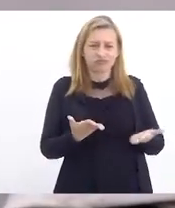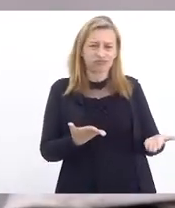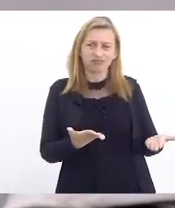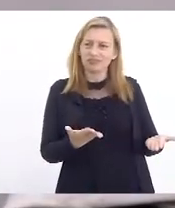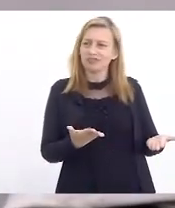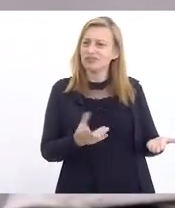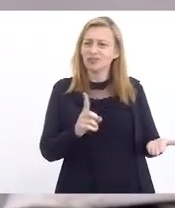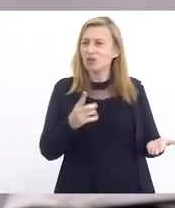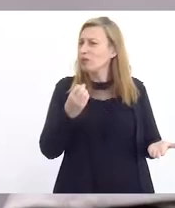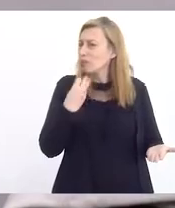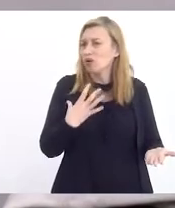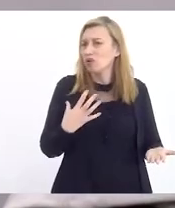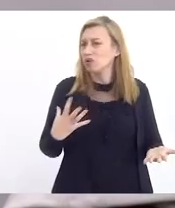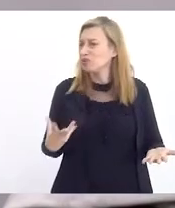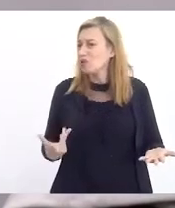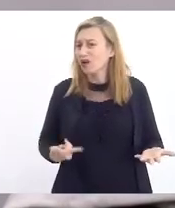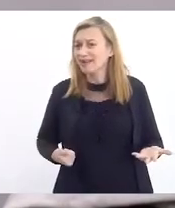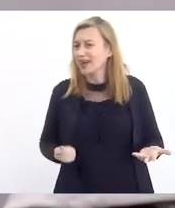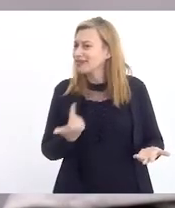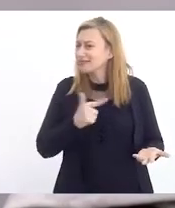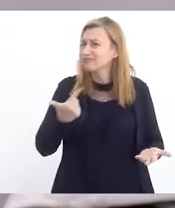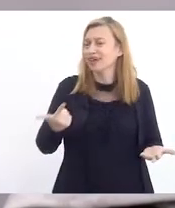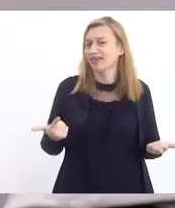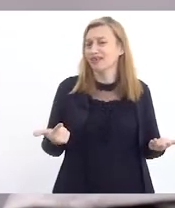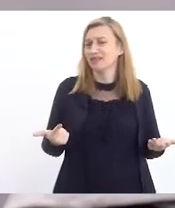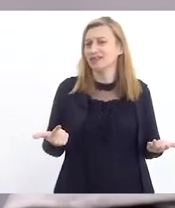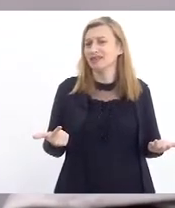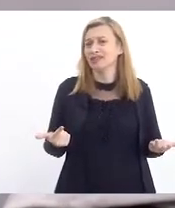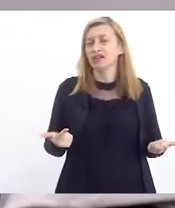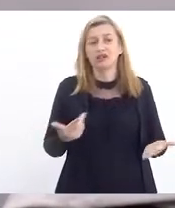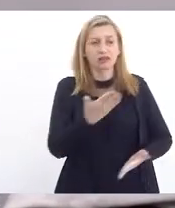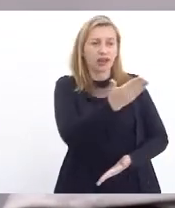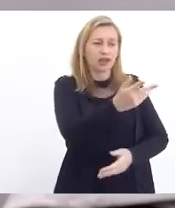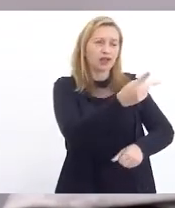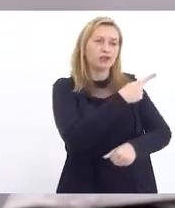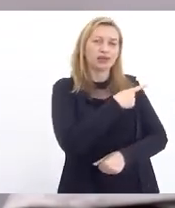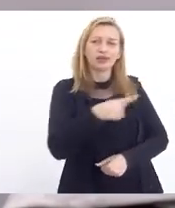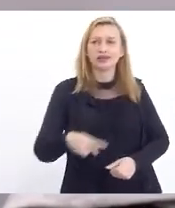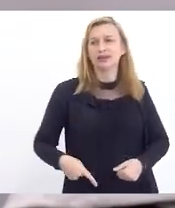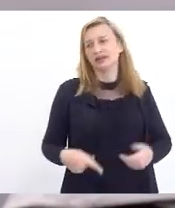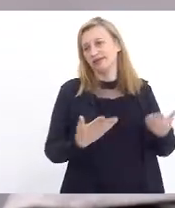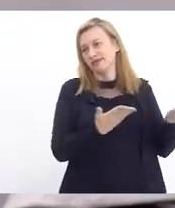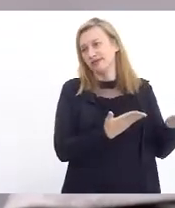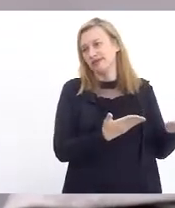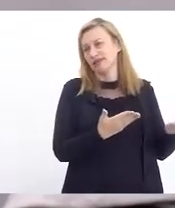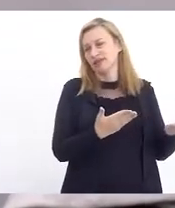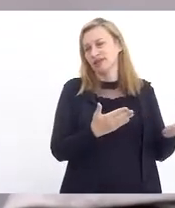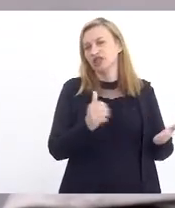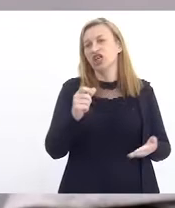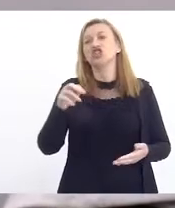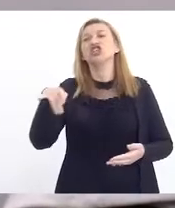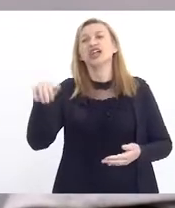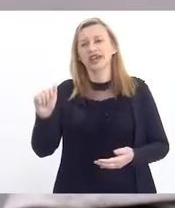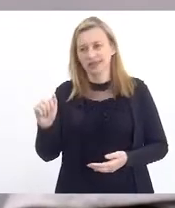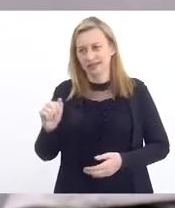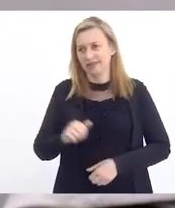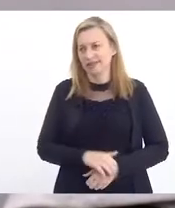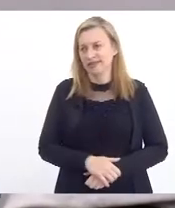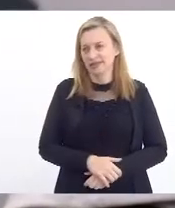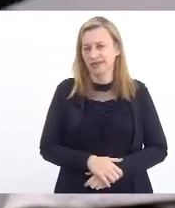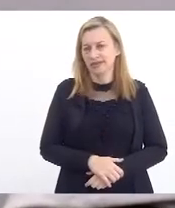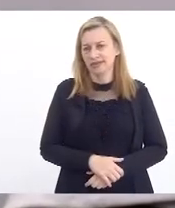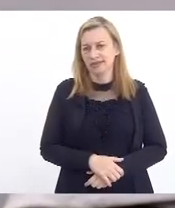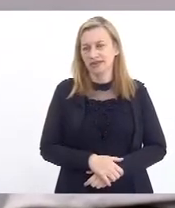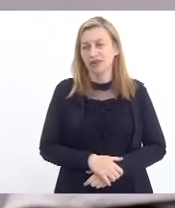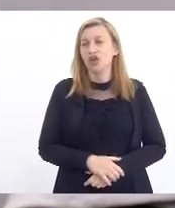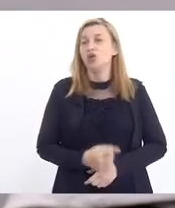qualifica. Não qualifica. Está aqui o presidente da Genersa. Há